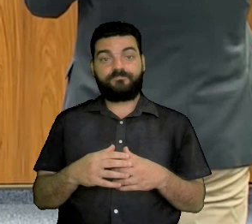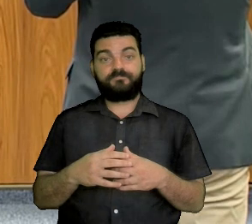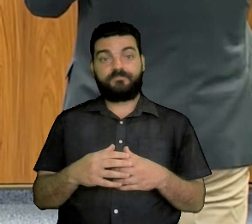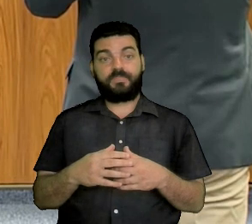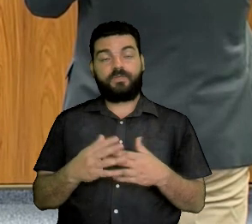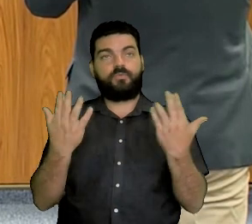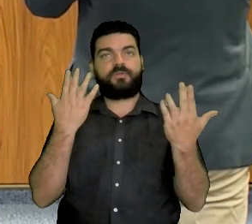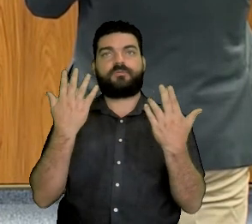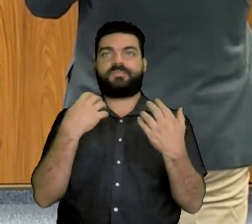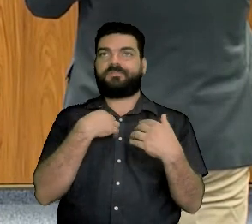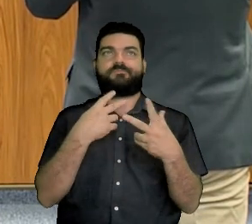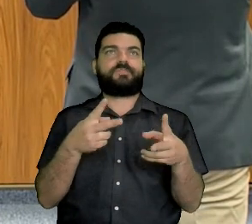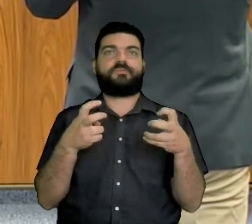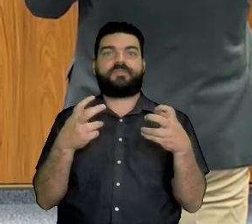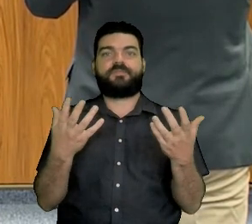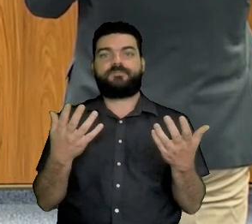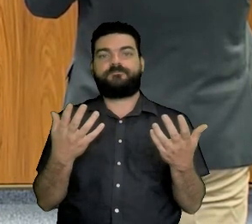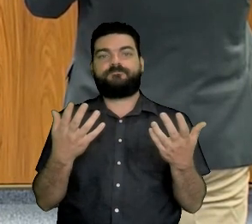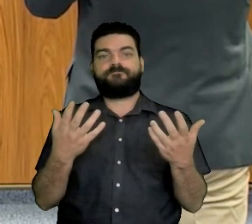identificação aí de